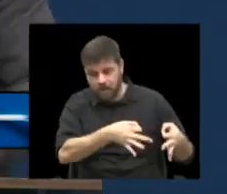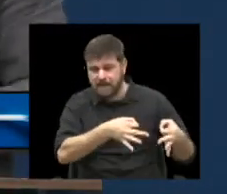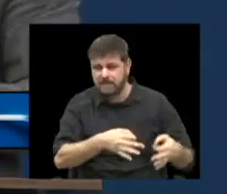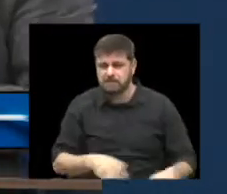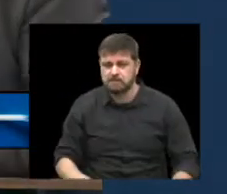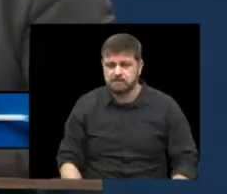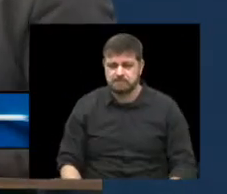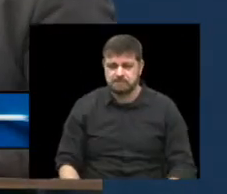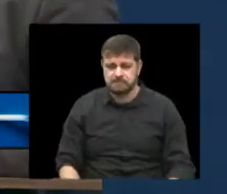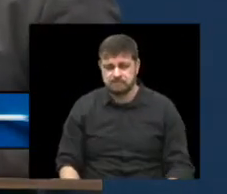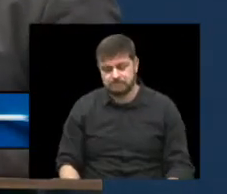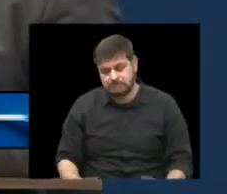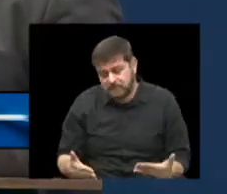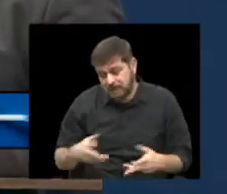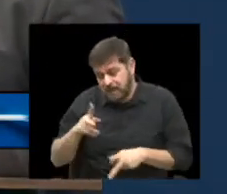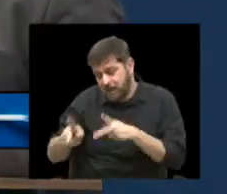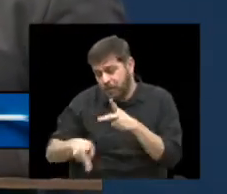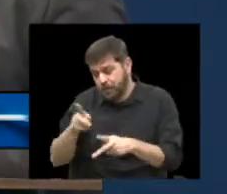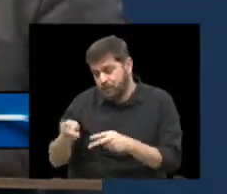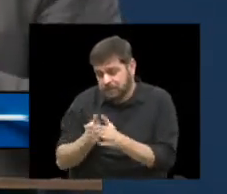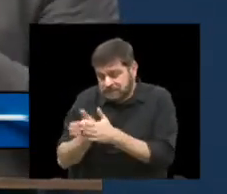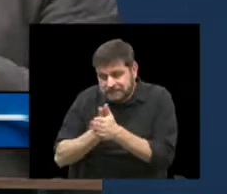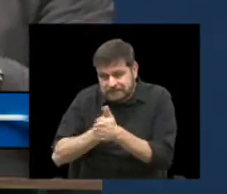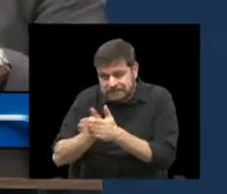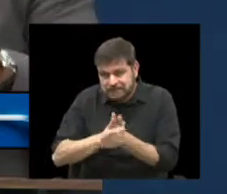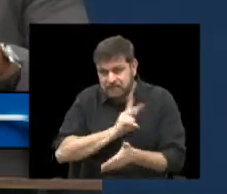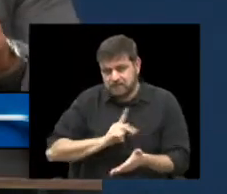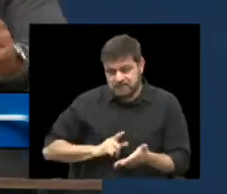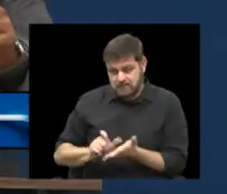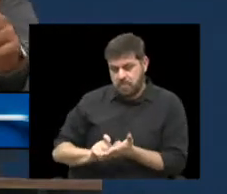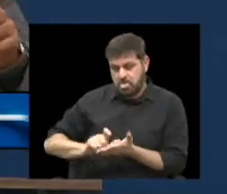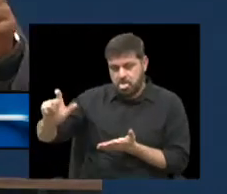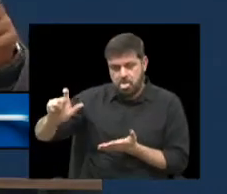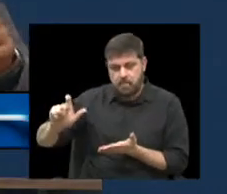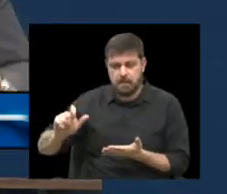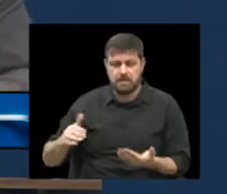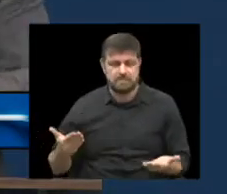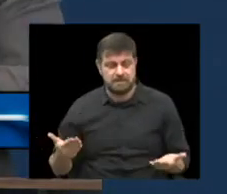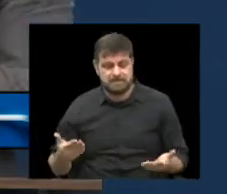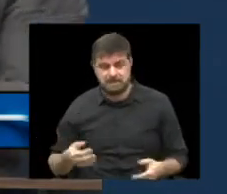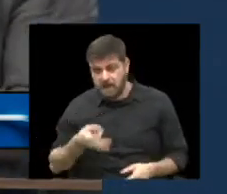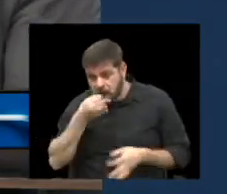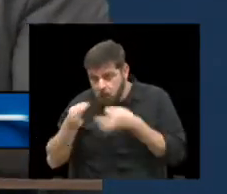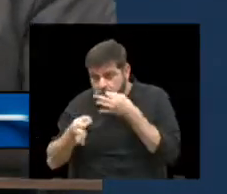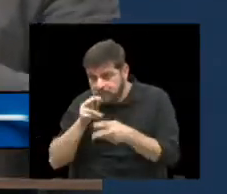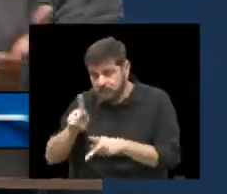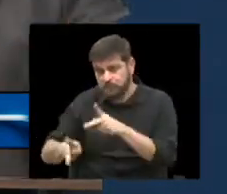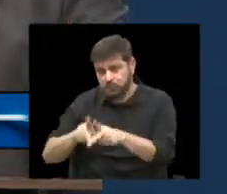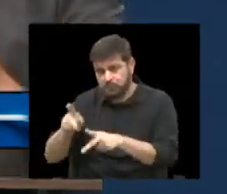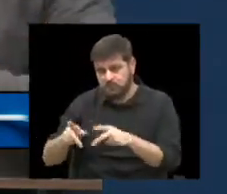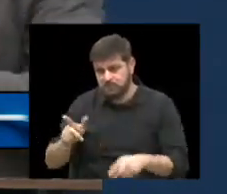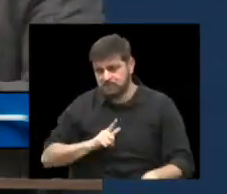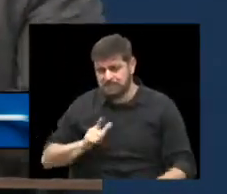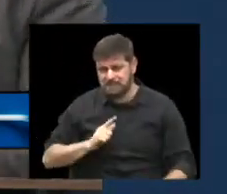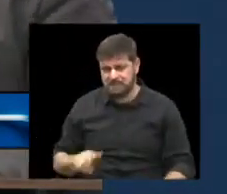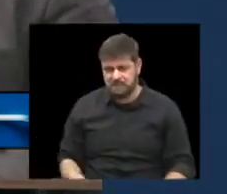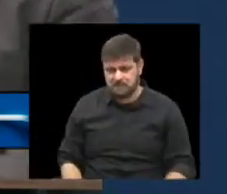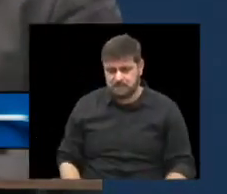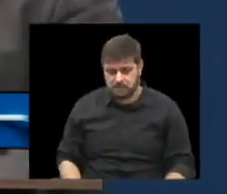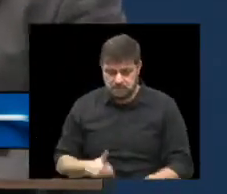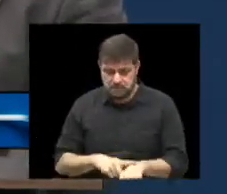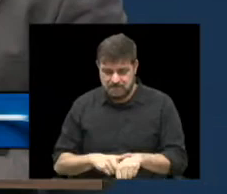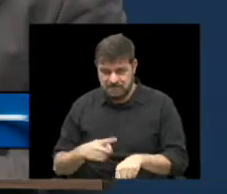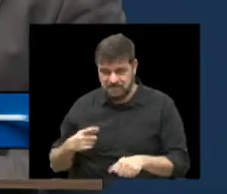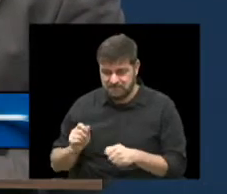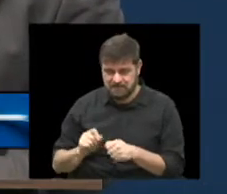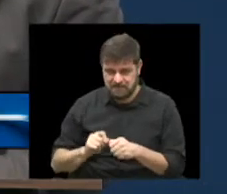embora contrária àquilo que a gente pensa. E a opinião pública, ela tem picos que ela é levada